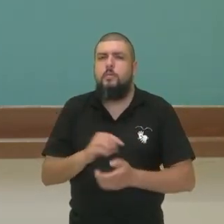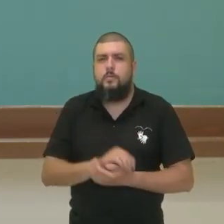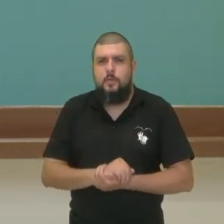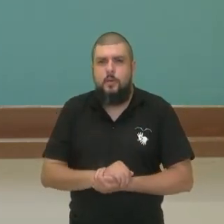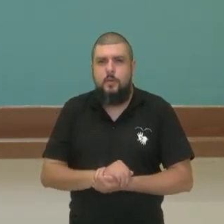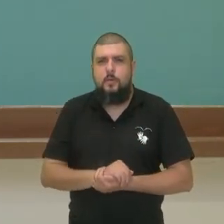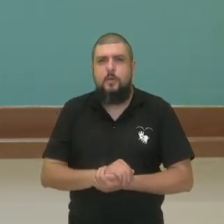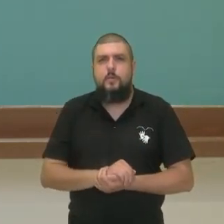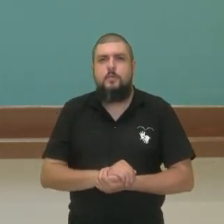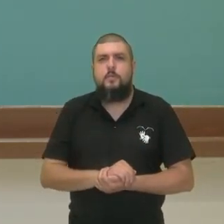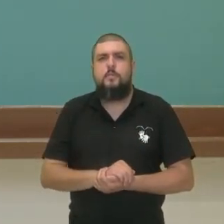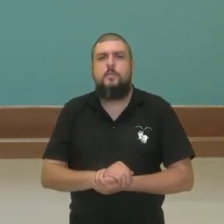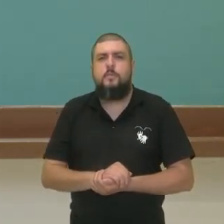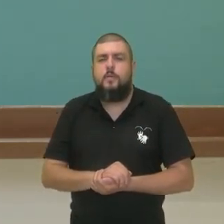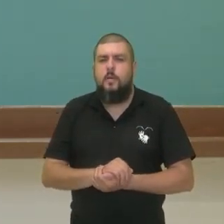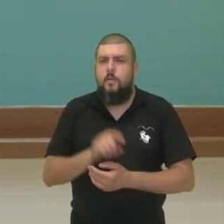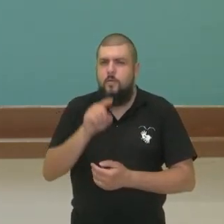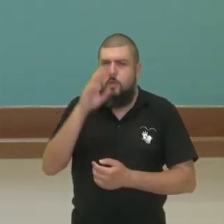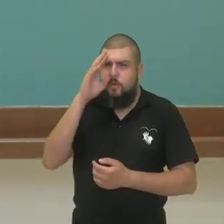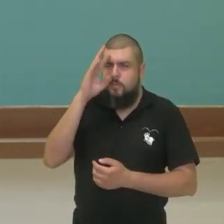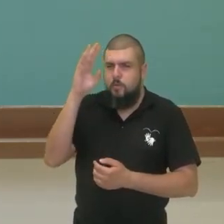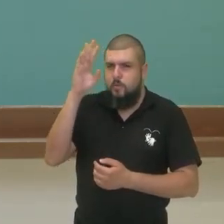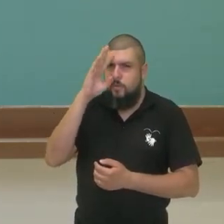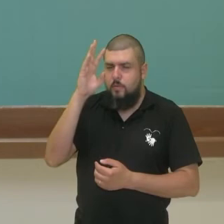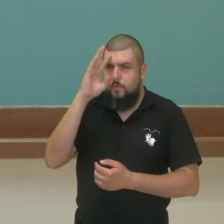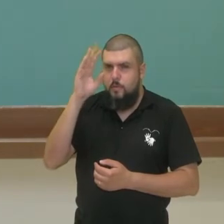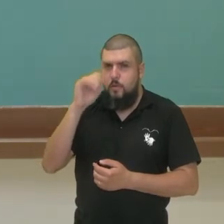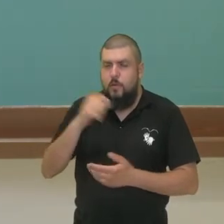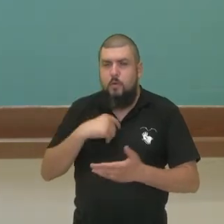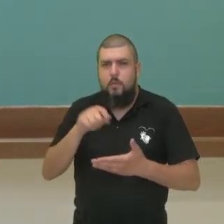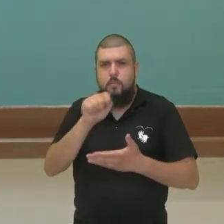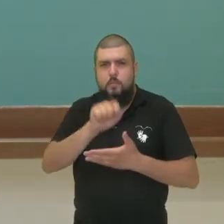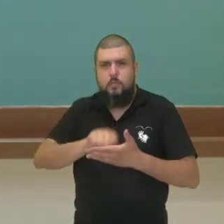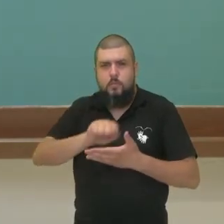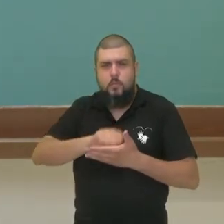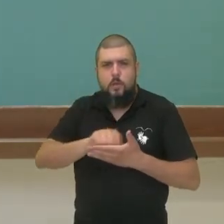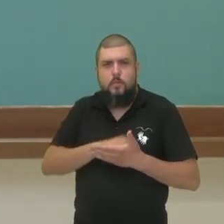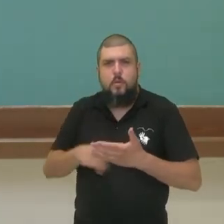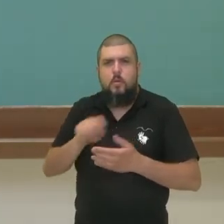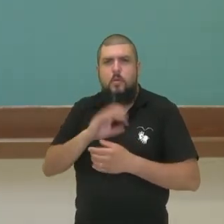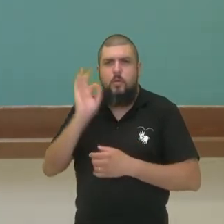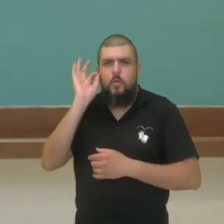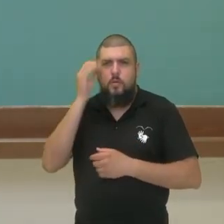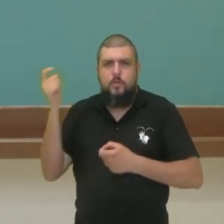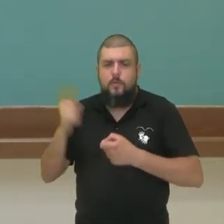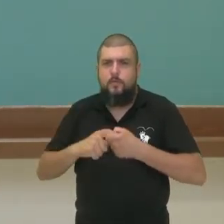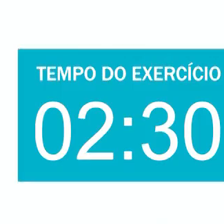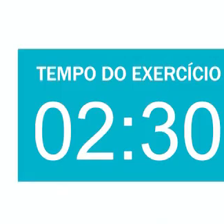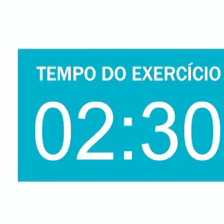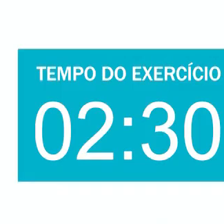será, hein? Vai pensando aí, enquanto isso eu fico aqui, você fica aí. Vai lá, vai.